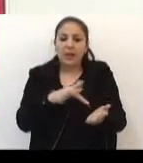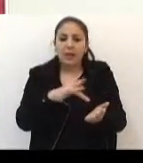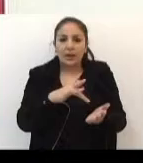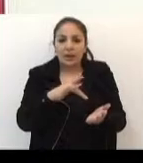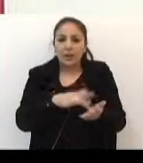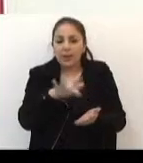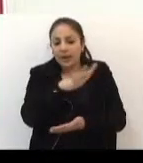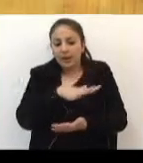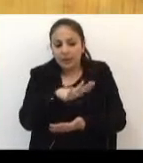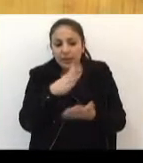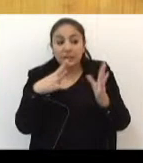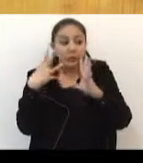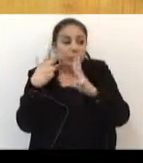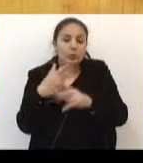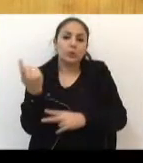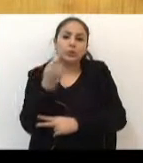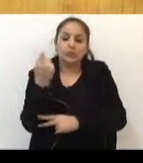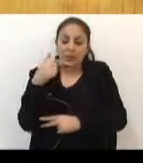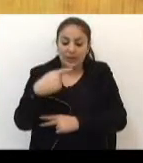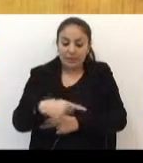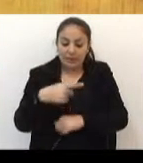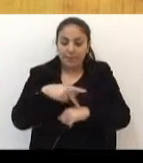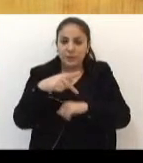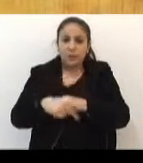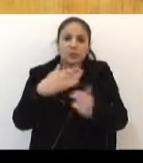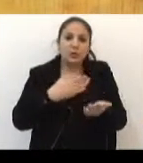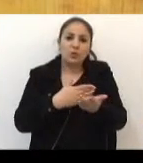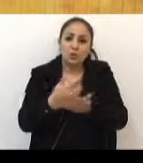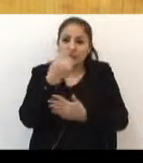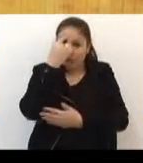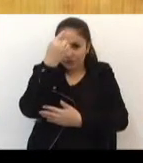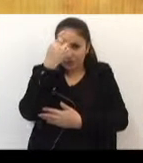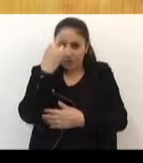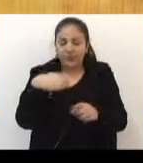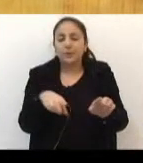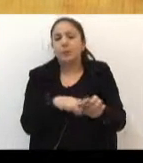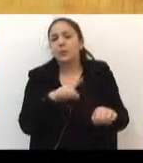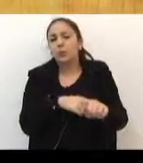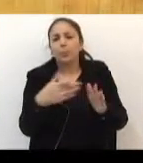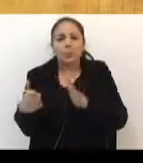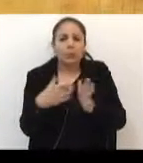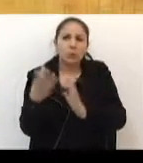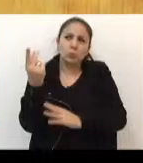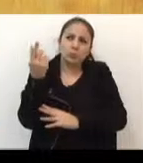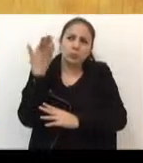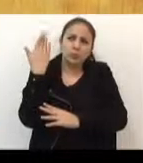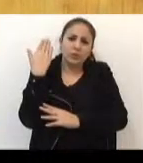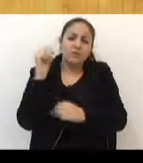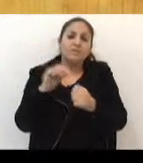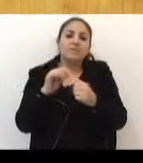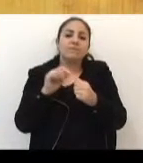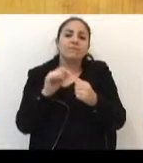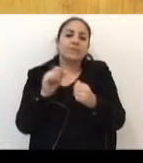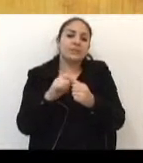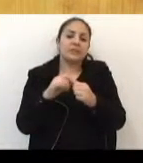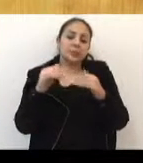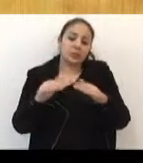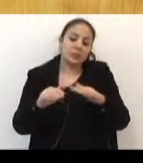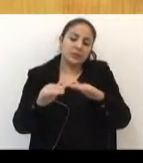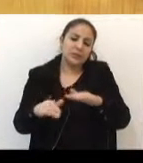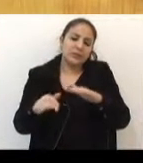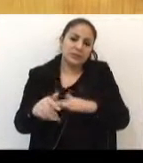nasceu a ideia. Exatamente, até porque na época se fazia o desfile tradicional do 20 de